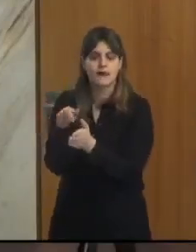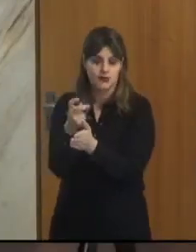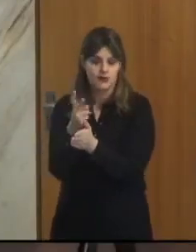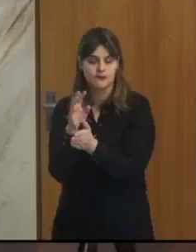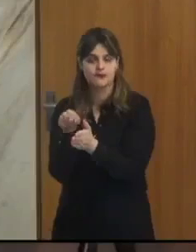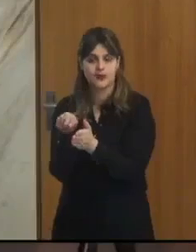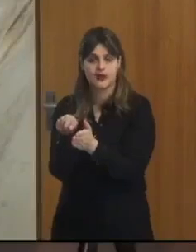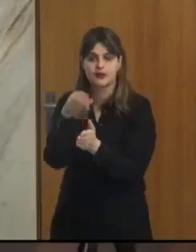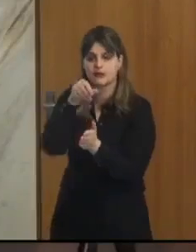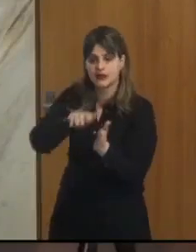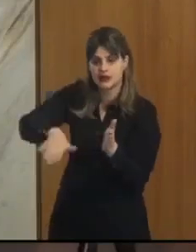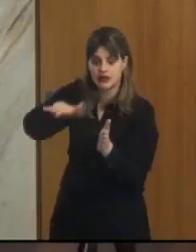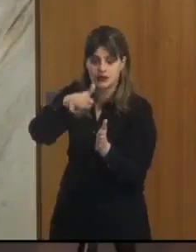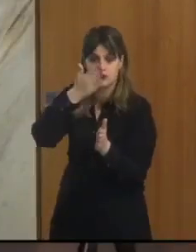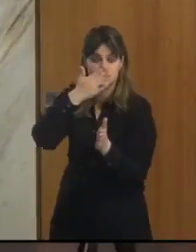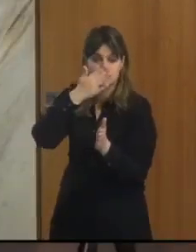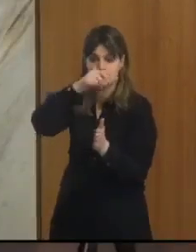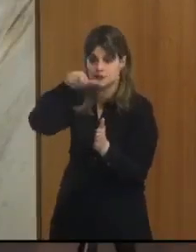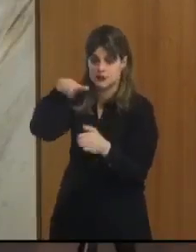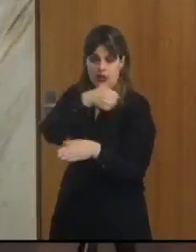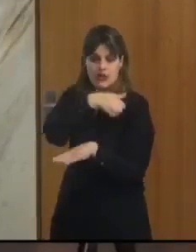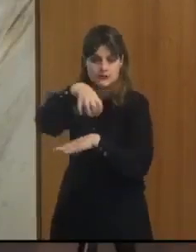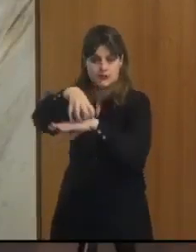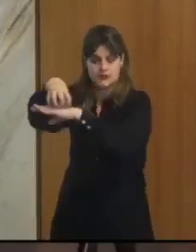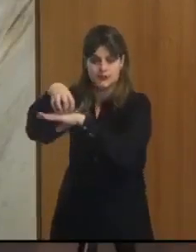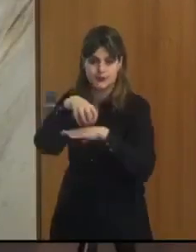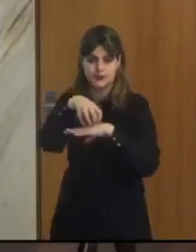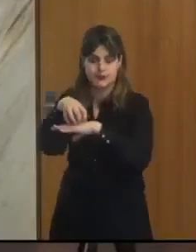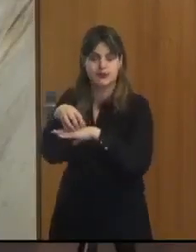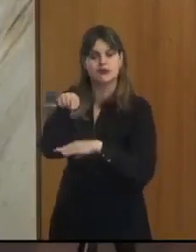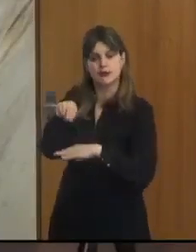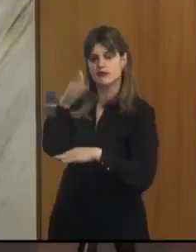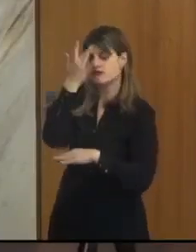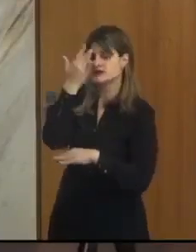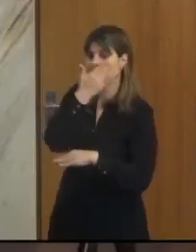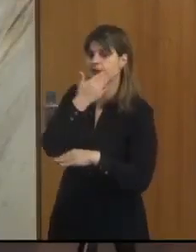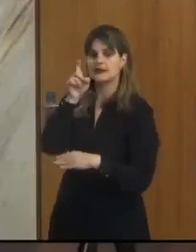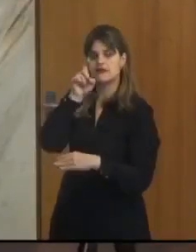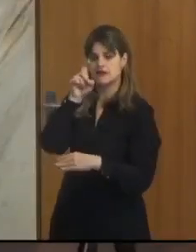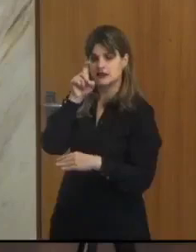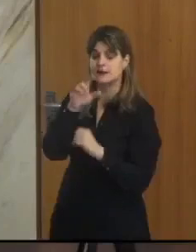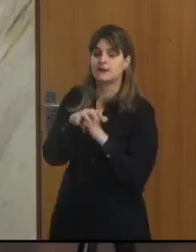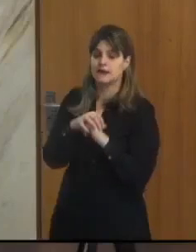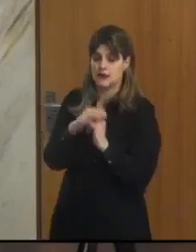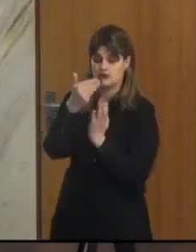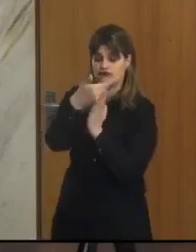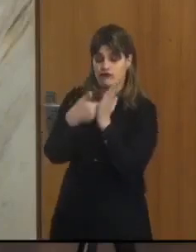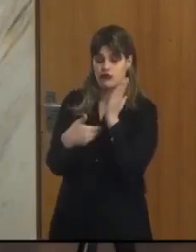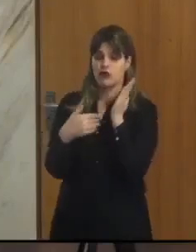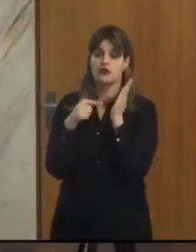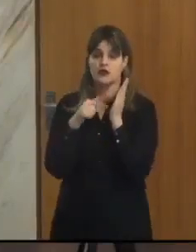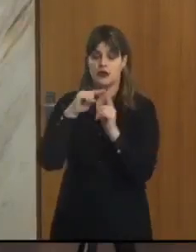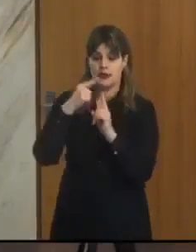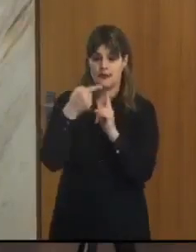aquele território habitado, povoado, mais facilmente será defendê-lo. Portanto, o foral de 1111 é,